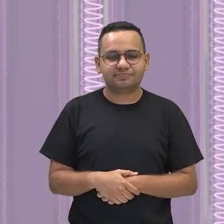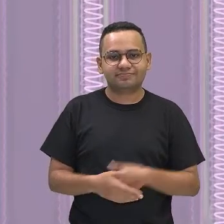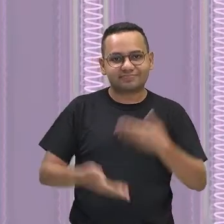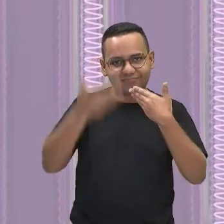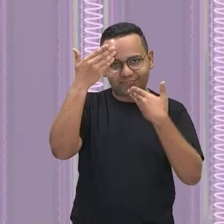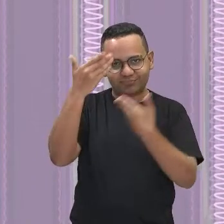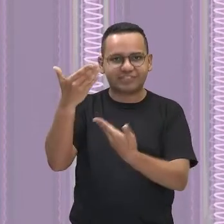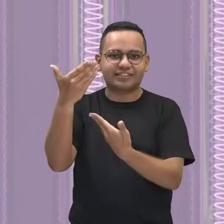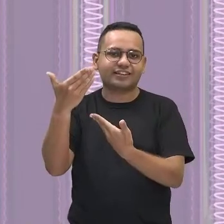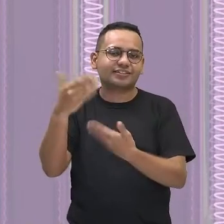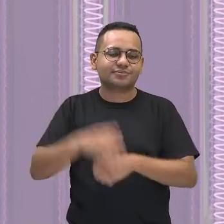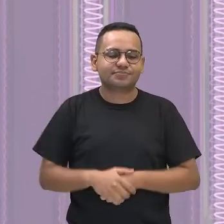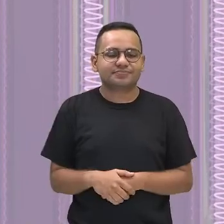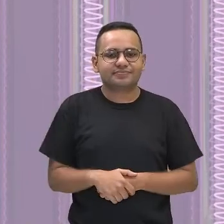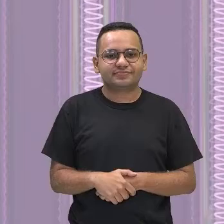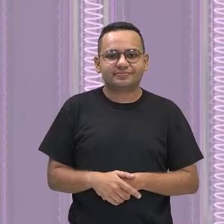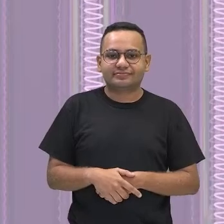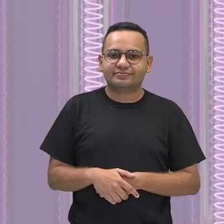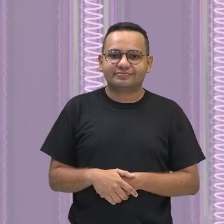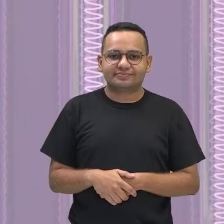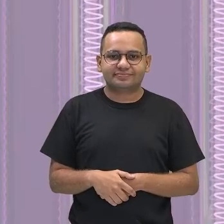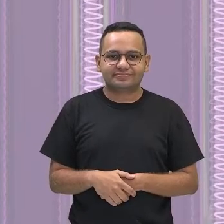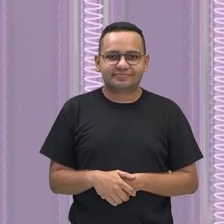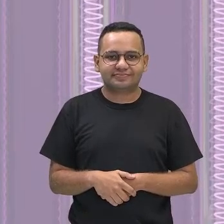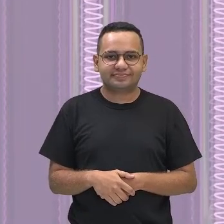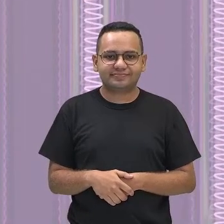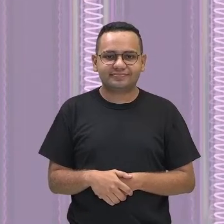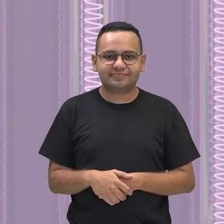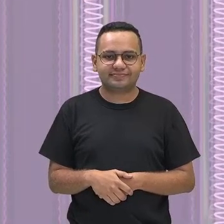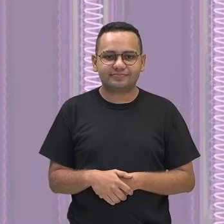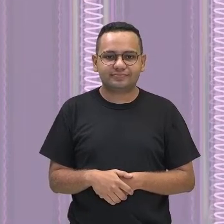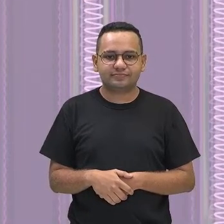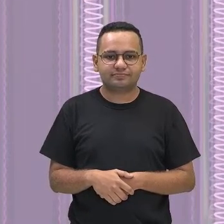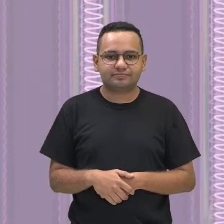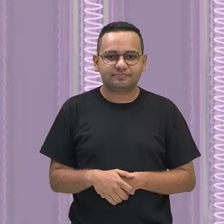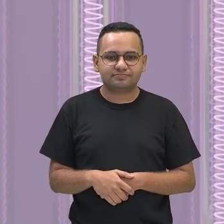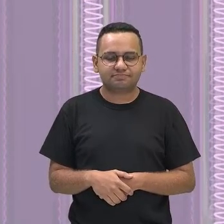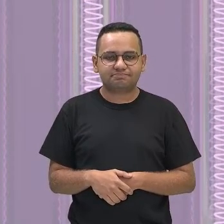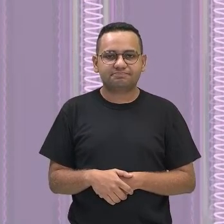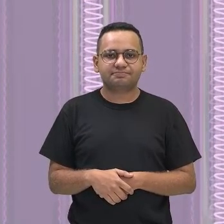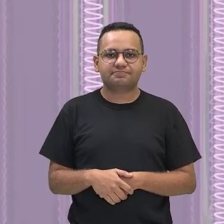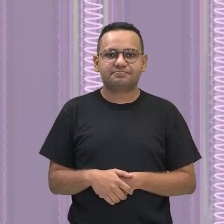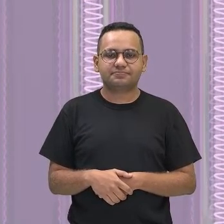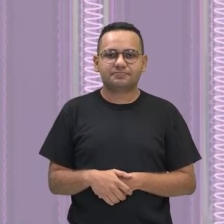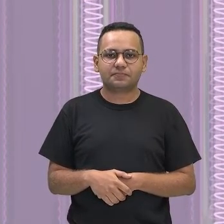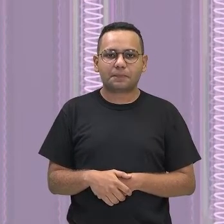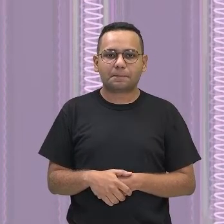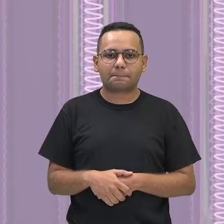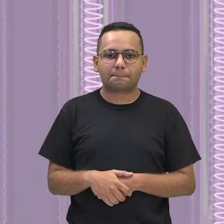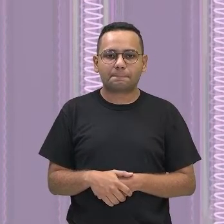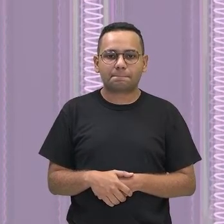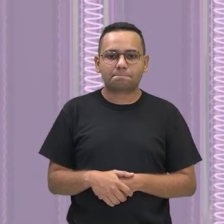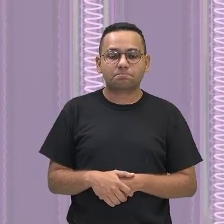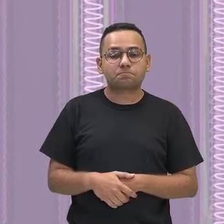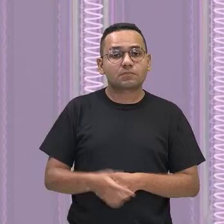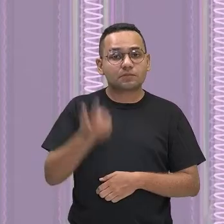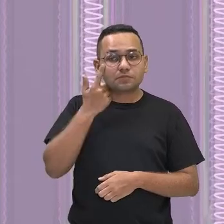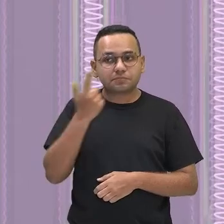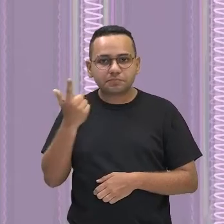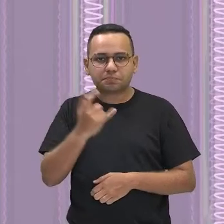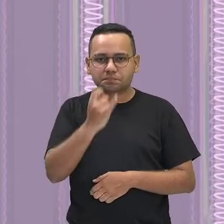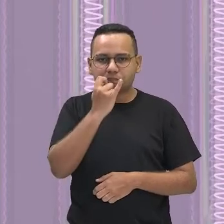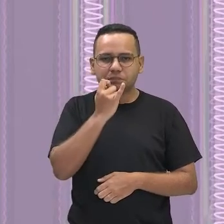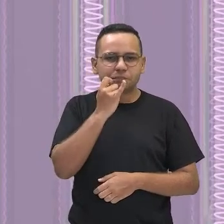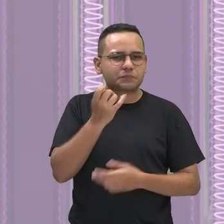professor Alexandre, né? Cabeludo e barbudo ainda aí, ó. Muito bem. Vimos aí um exemplo,